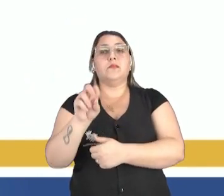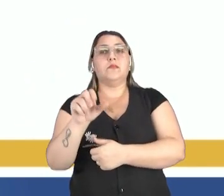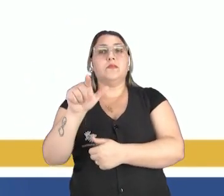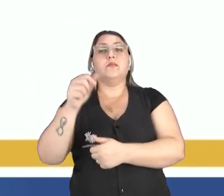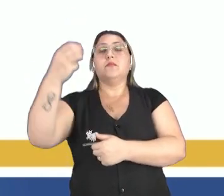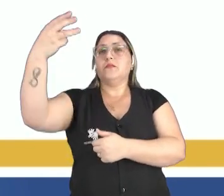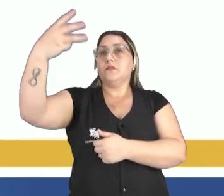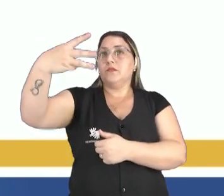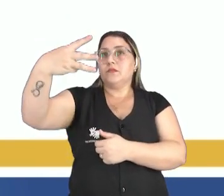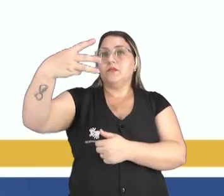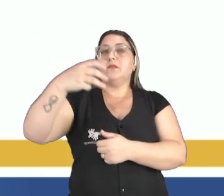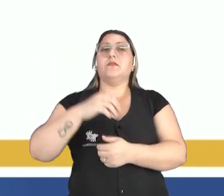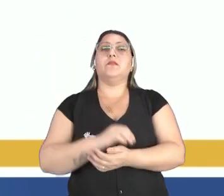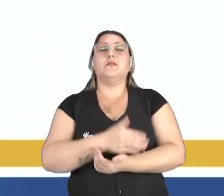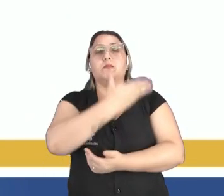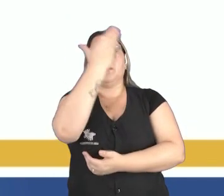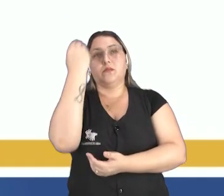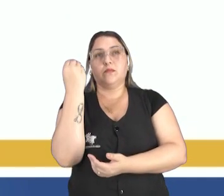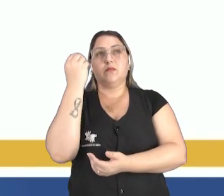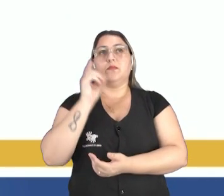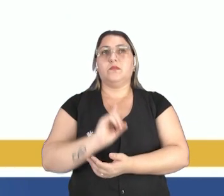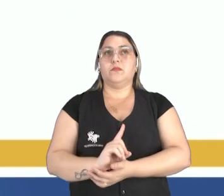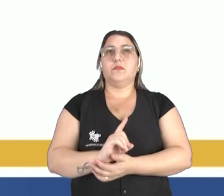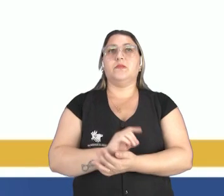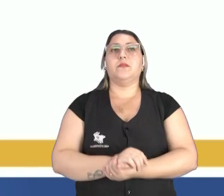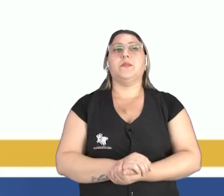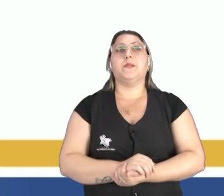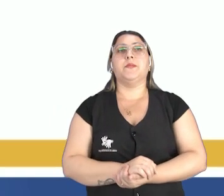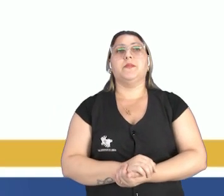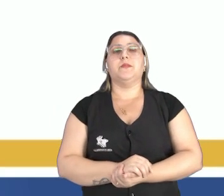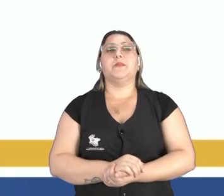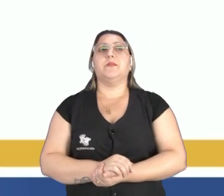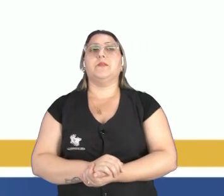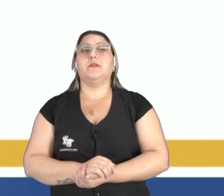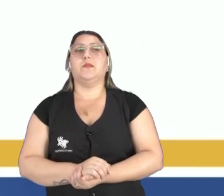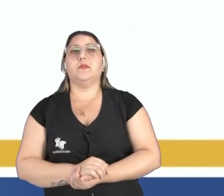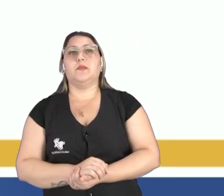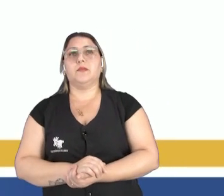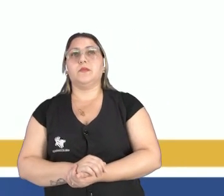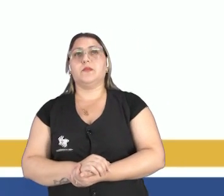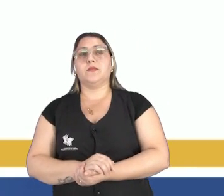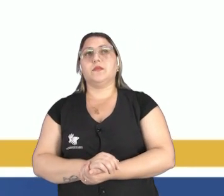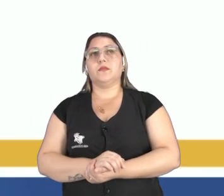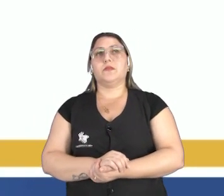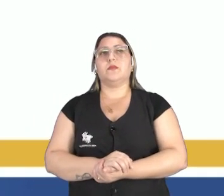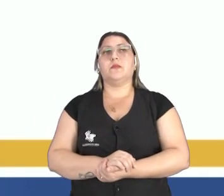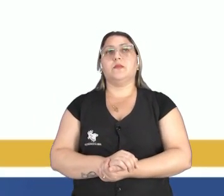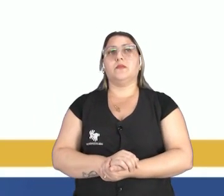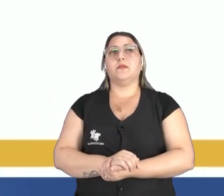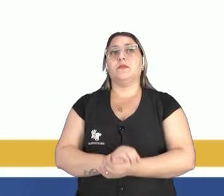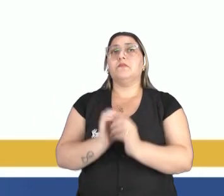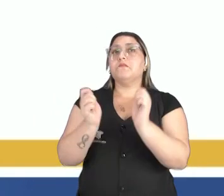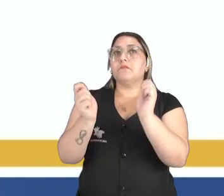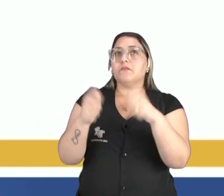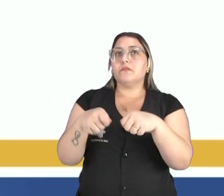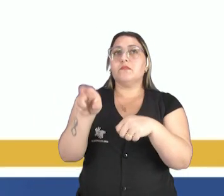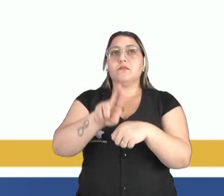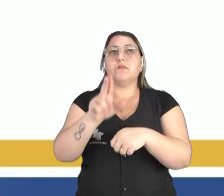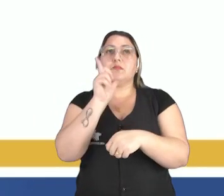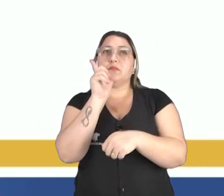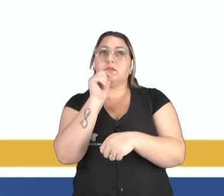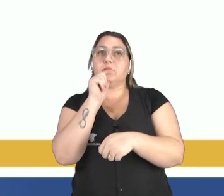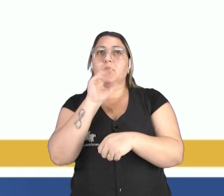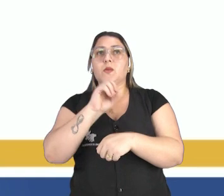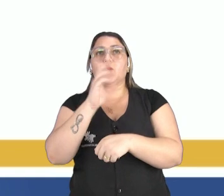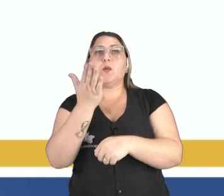volume, é ao cubo. Não esqueçam disso. Agora, vamos ver esse exemplo aqui? É possível usar